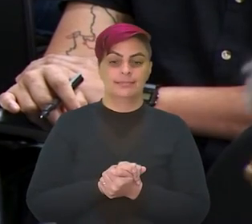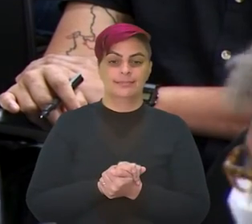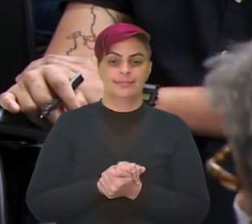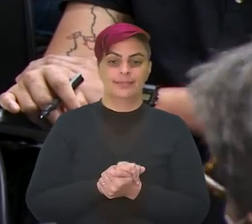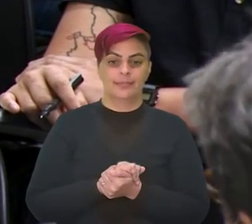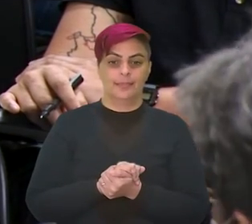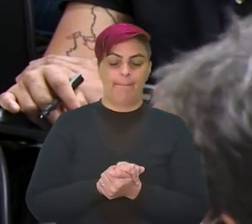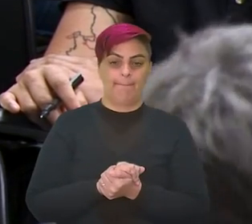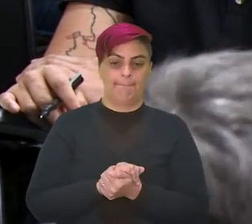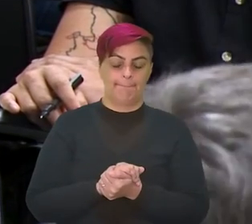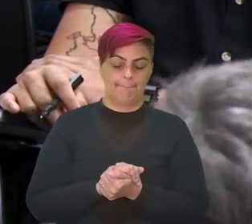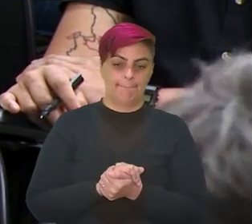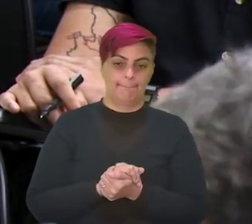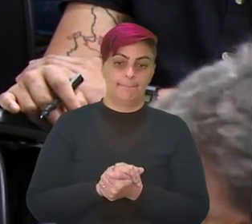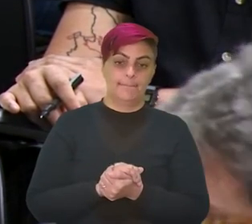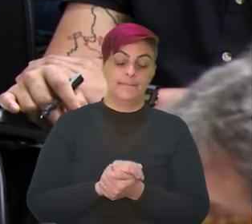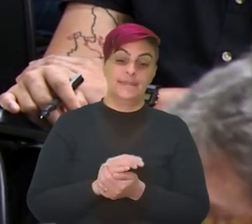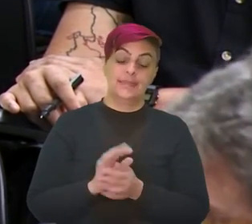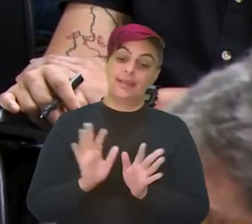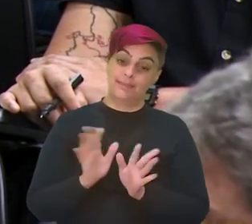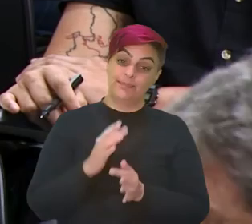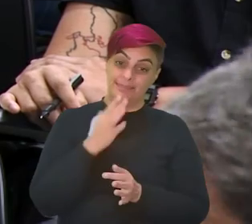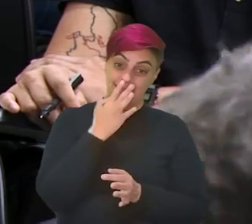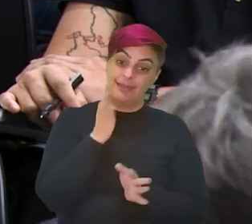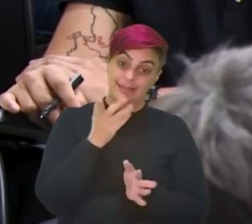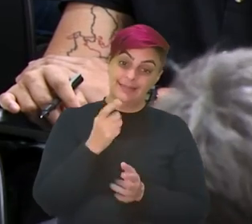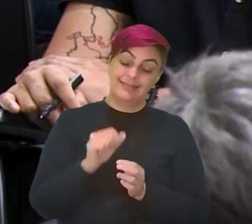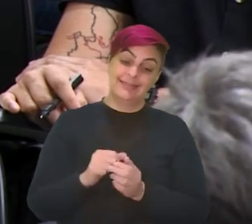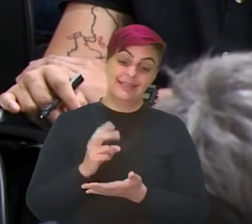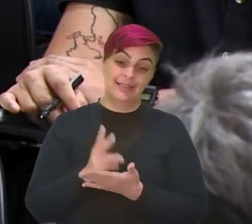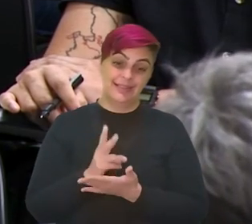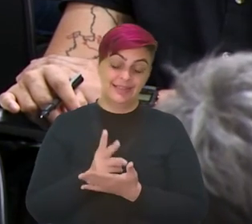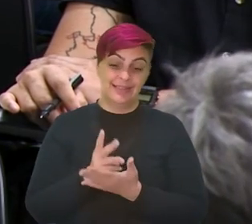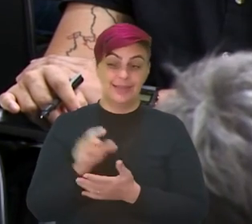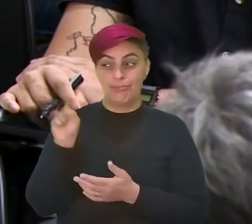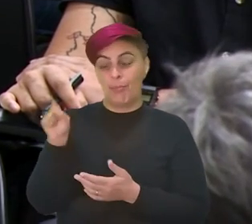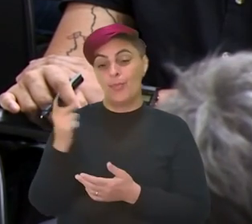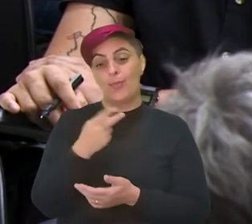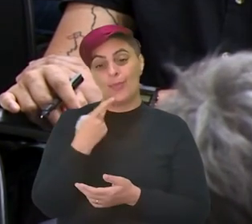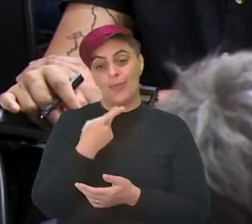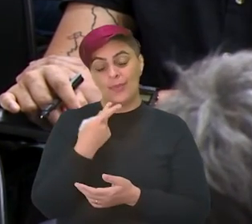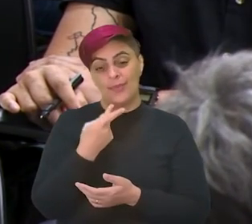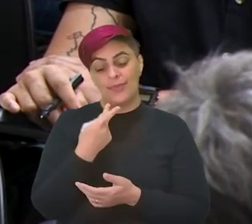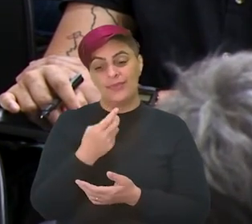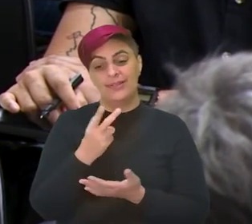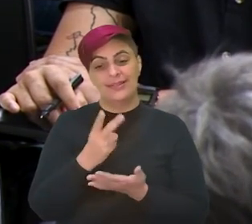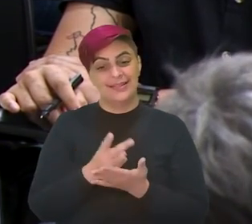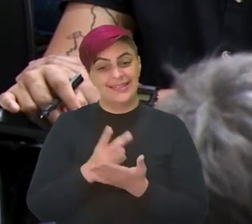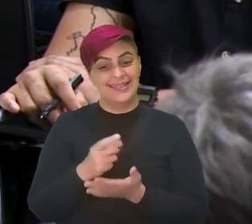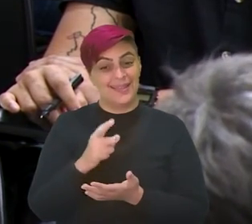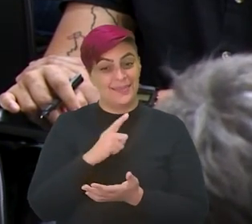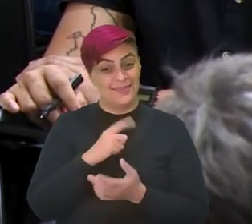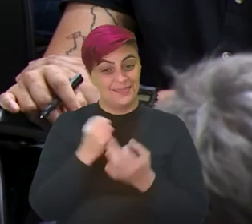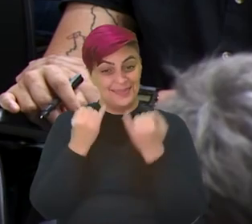fã de sim, carteirinha, né, dos Argonautas. E é sim. impressionante que todas as vezes que a senhora fala, sempre traz um